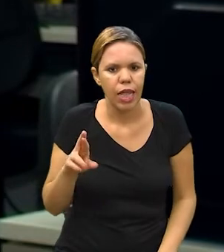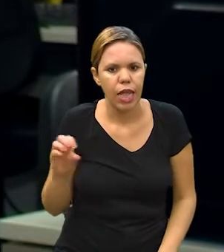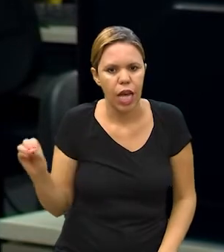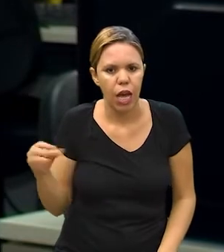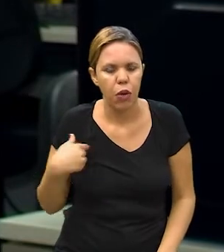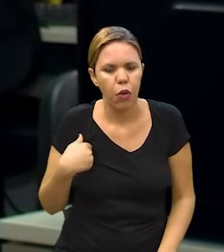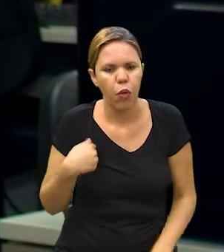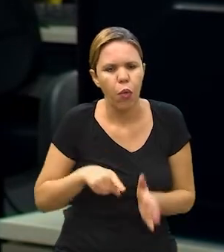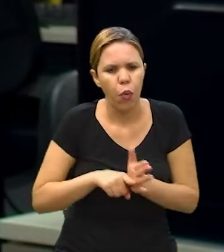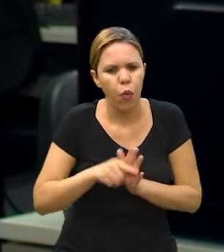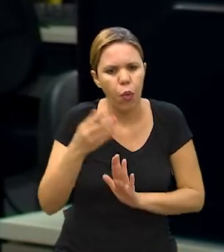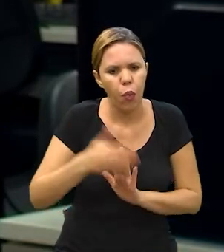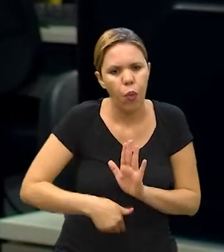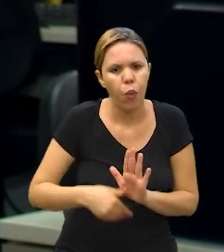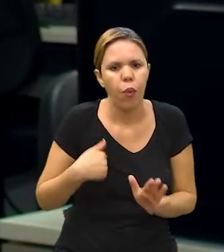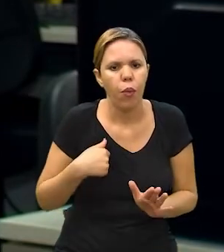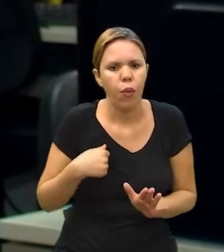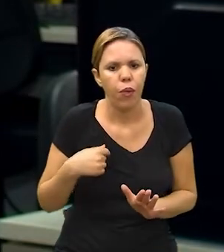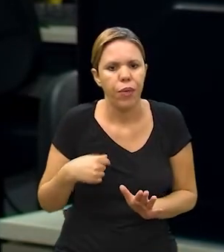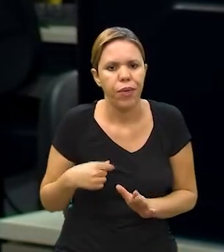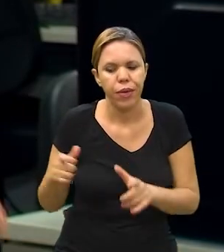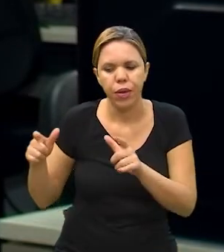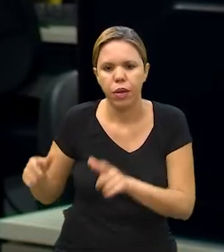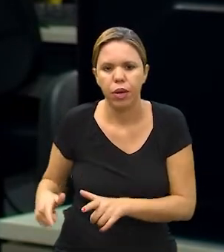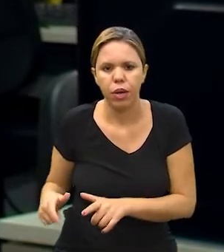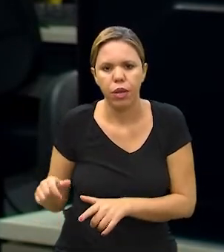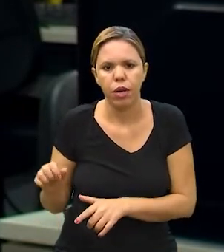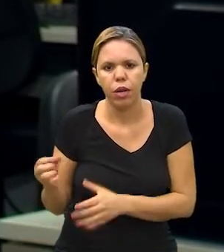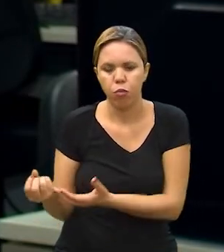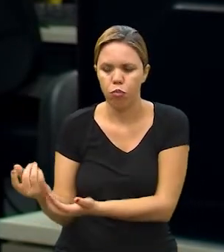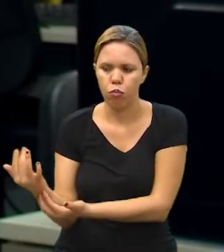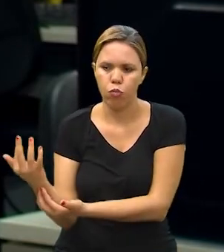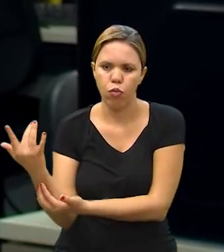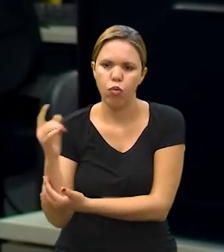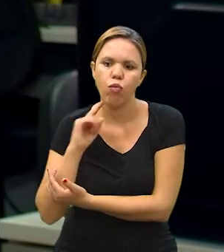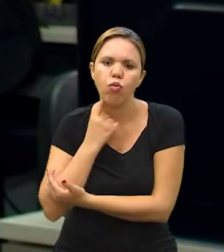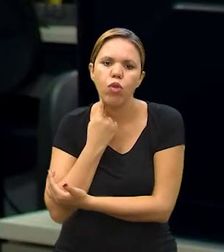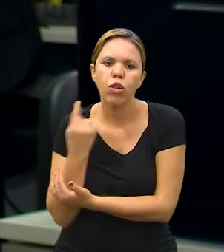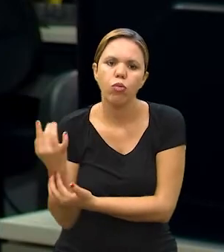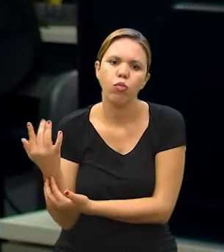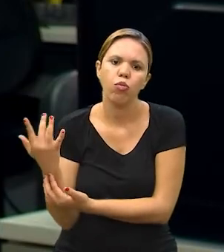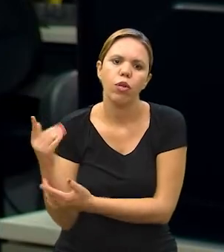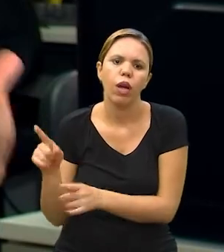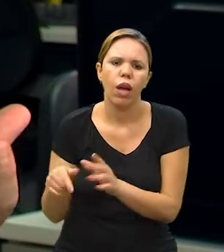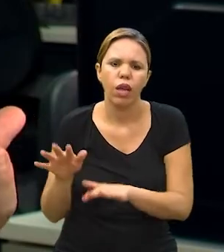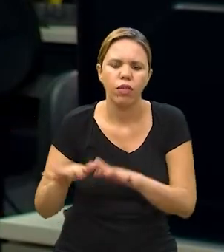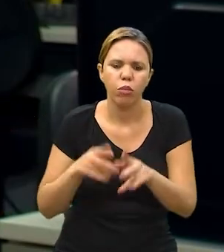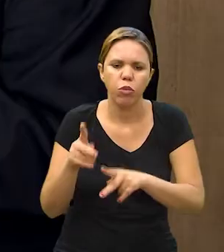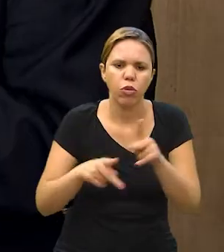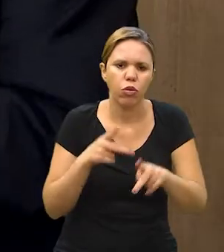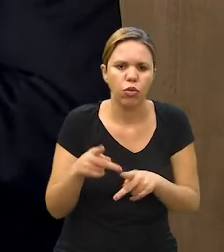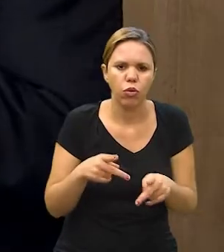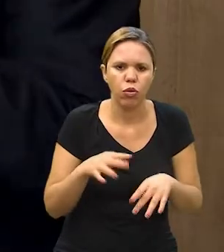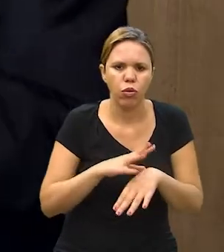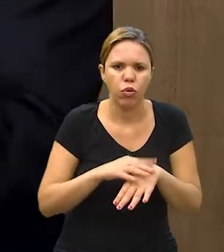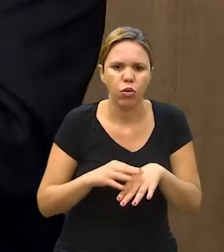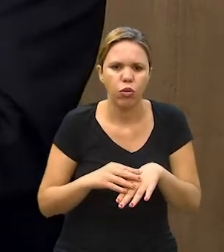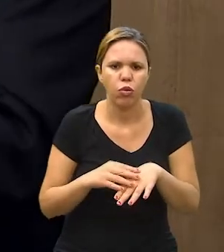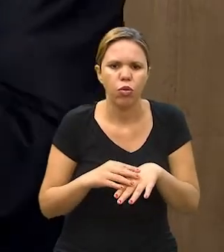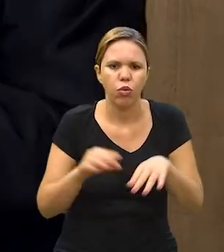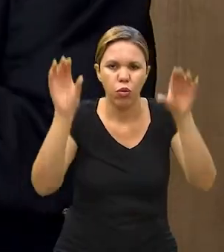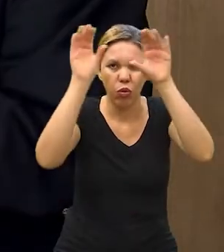que mostram, por exemplo, que incinerador de lixo está associado ao aumento de taxa de adoecimento por poluição atmosférica numa